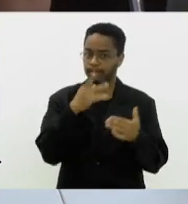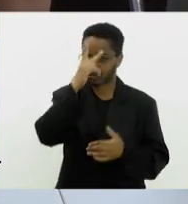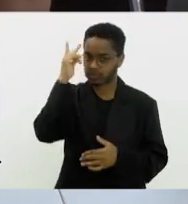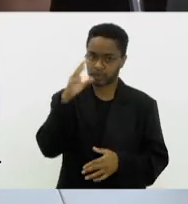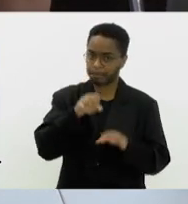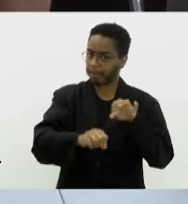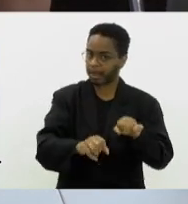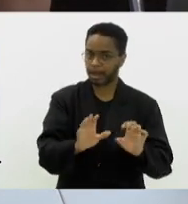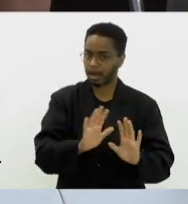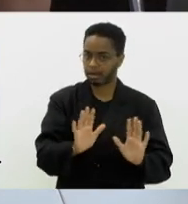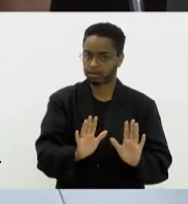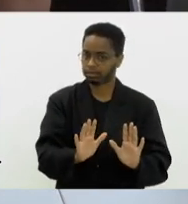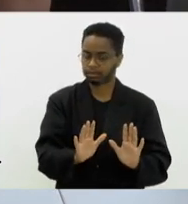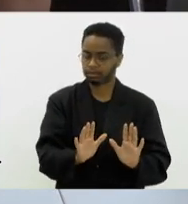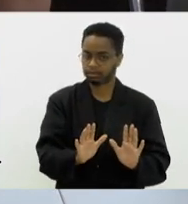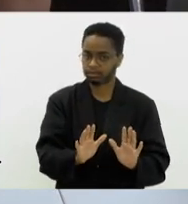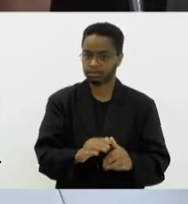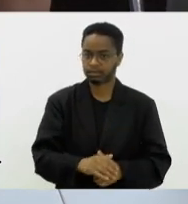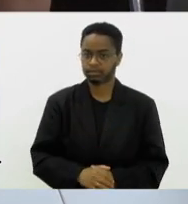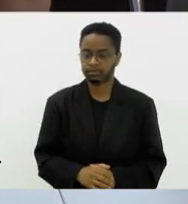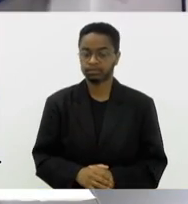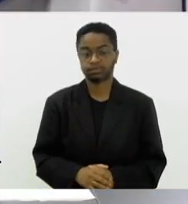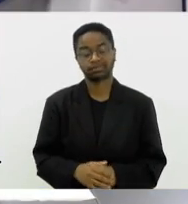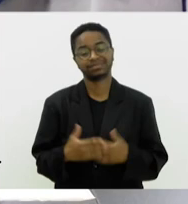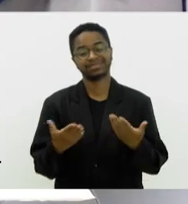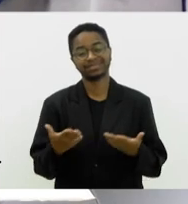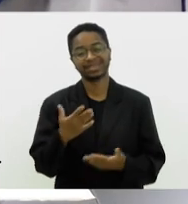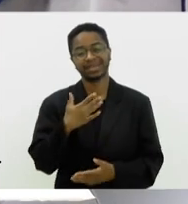povo entrar. Na verdade, ele faz, me parece,